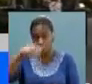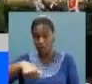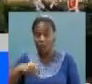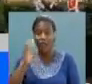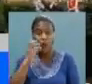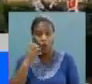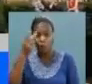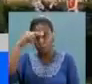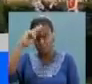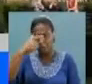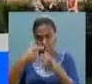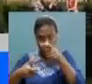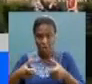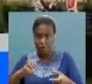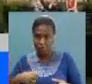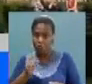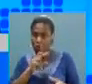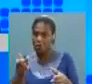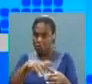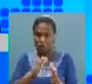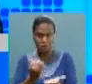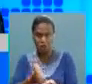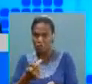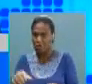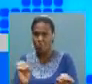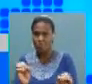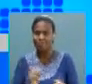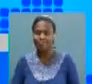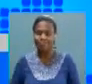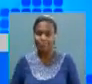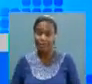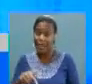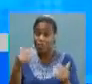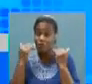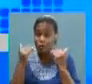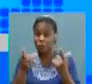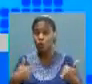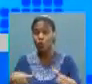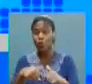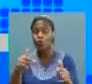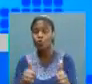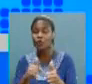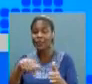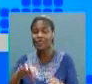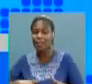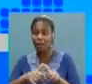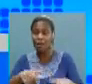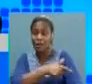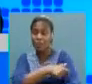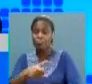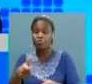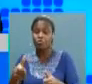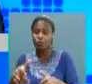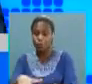já podem entrar sem vistos esta é uma das novidades que saiu da reunião junto aqui na praia embaixadores e